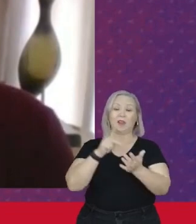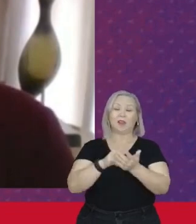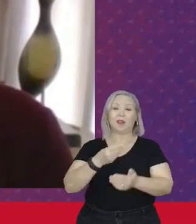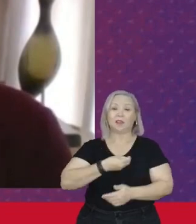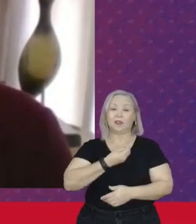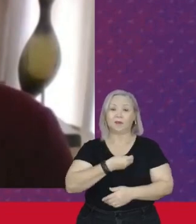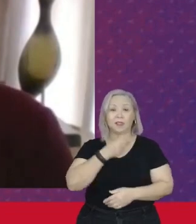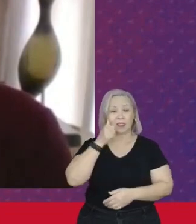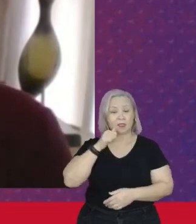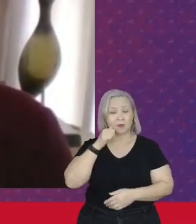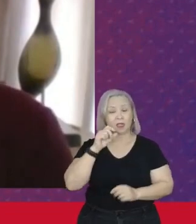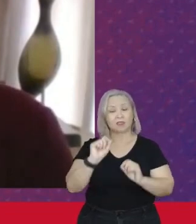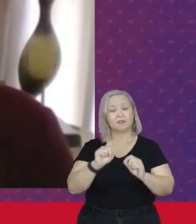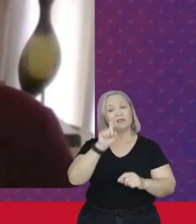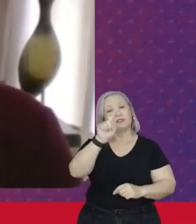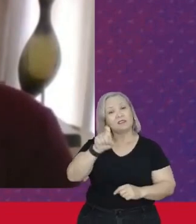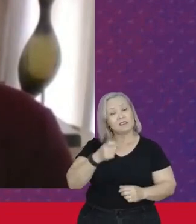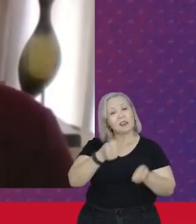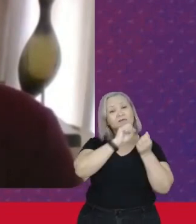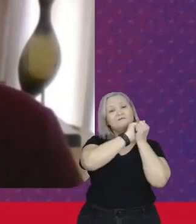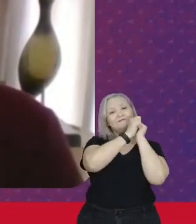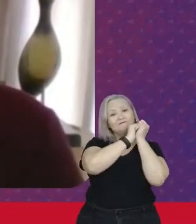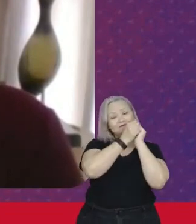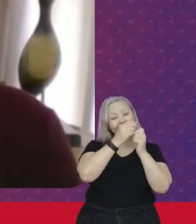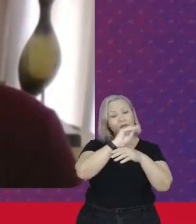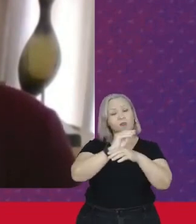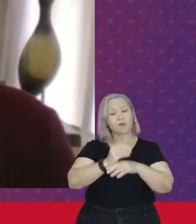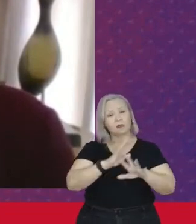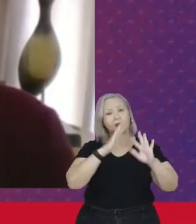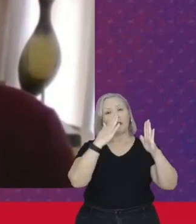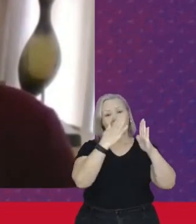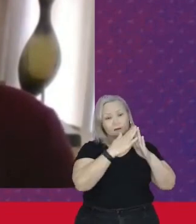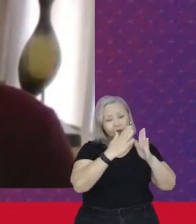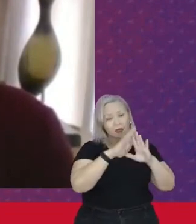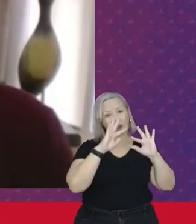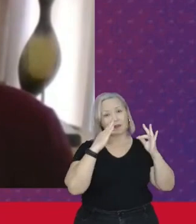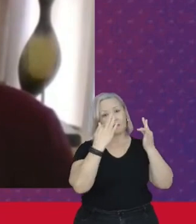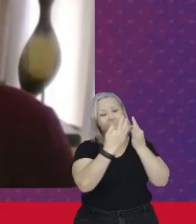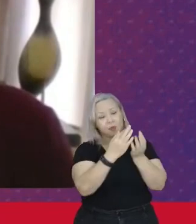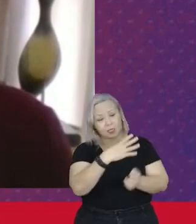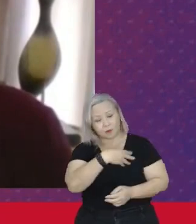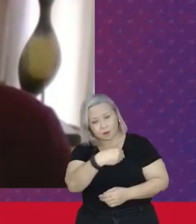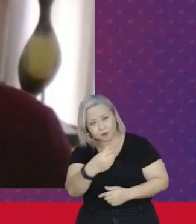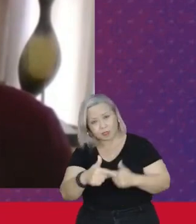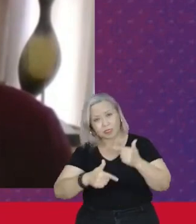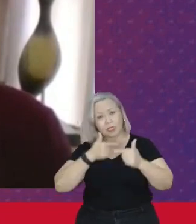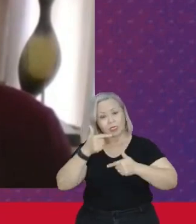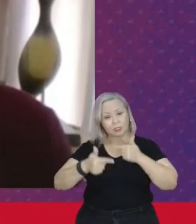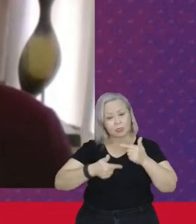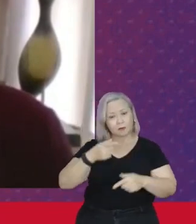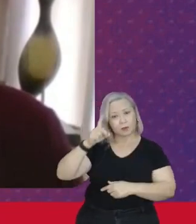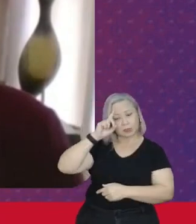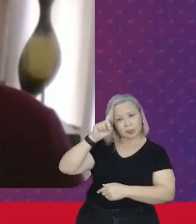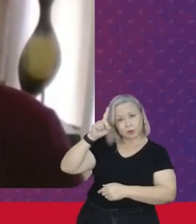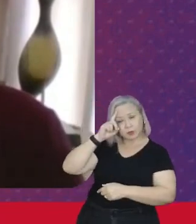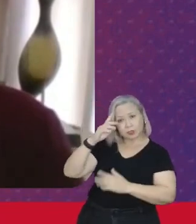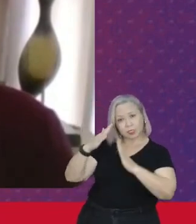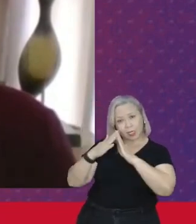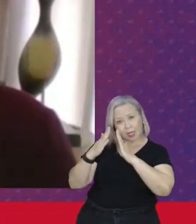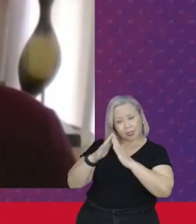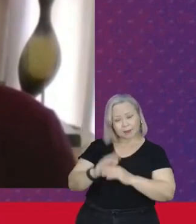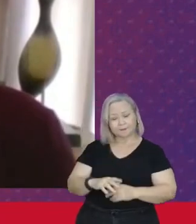a jornada doméstica de trabalho, dos filhos, da casa, das tarefas cotidianas. E para